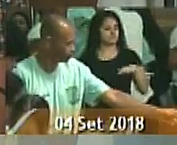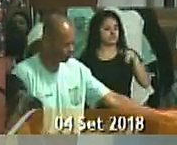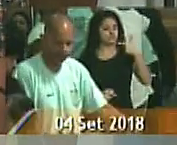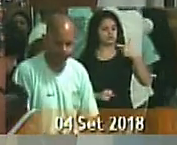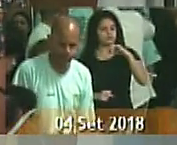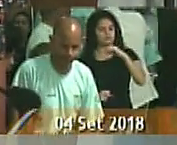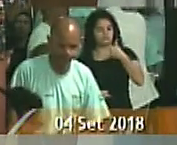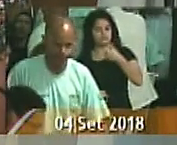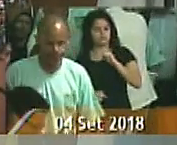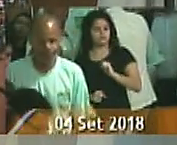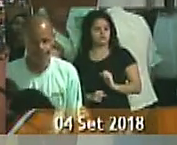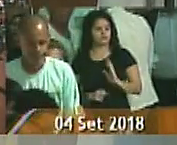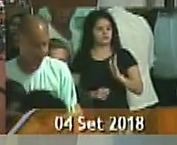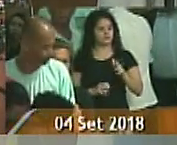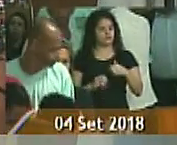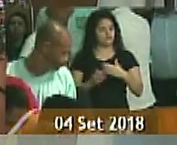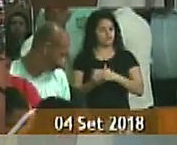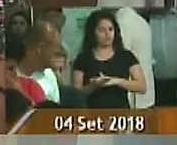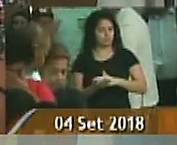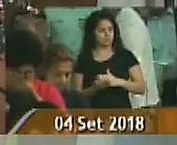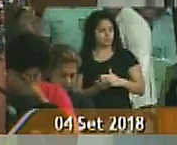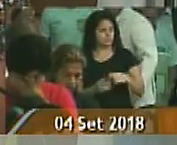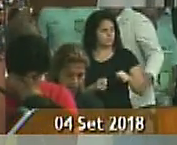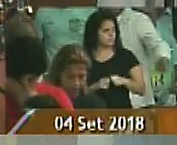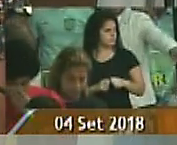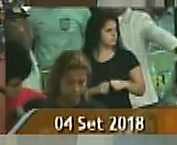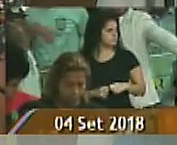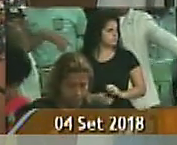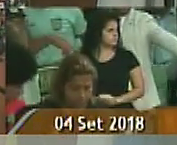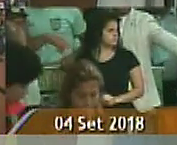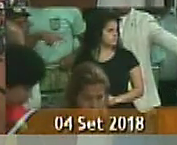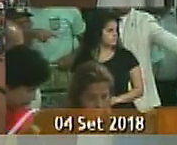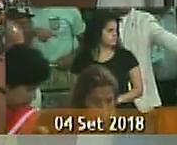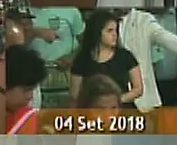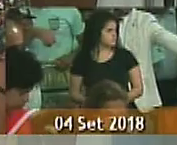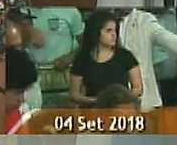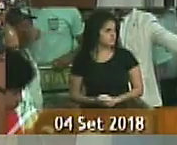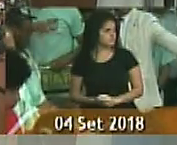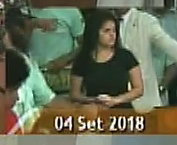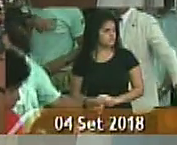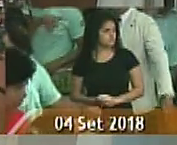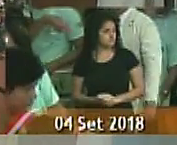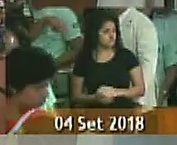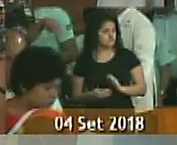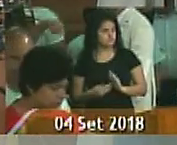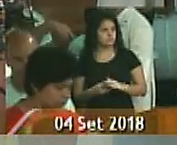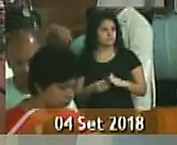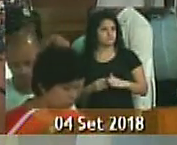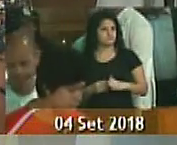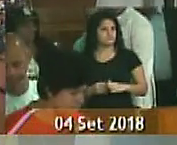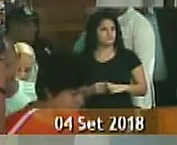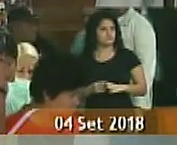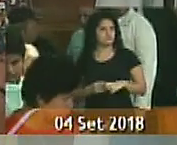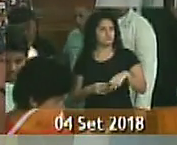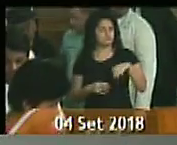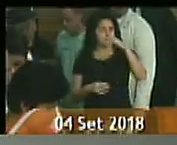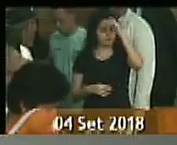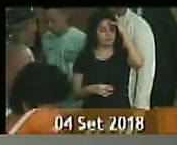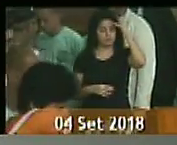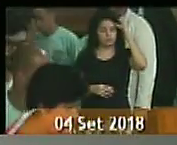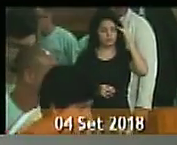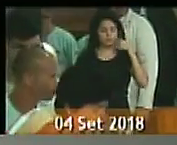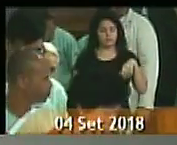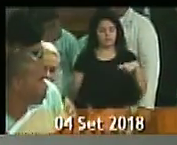2018. Já vem realizando atividades de apoio à defesa civil no recadastramento de residência e moradores em áreas de risco